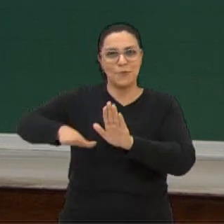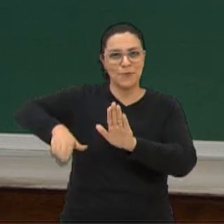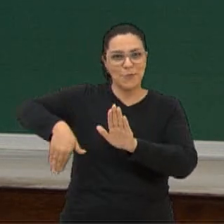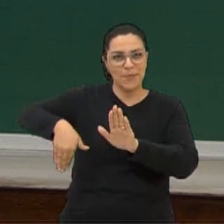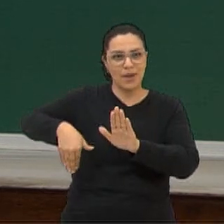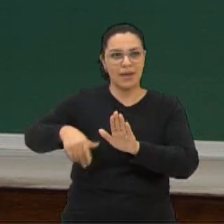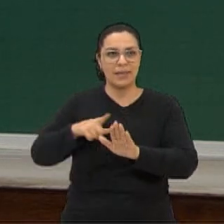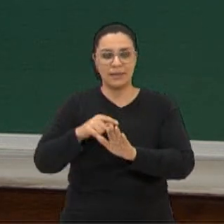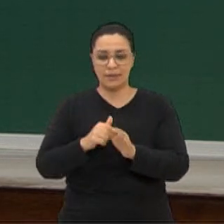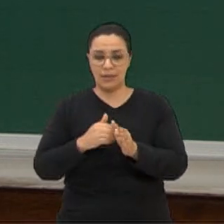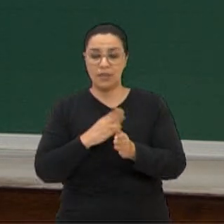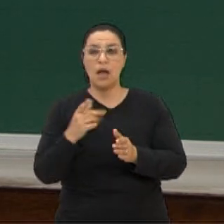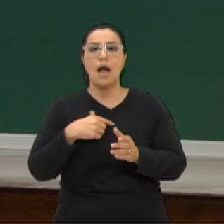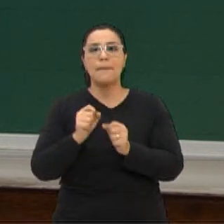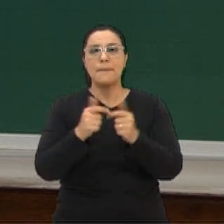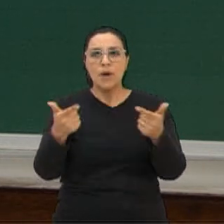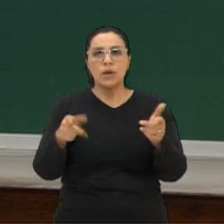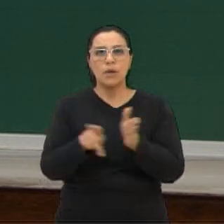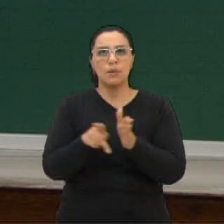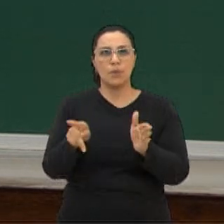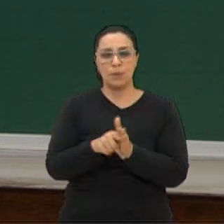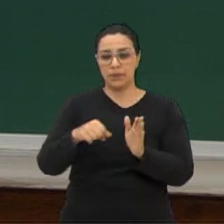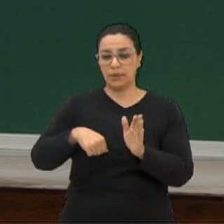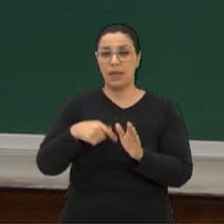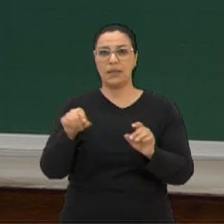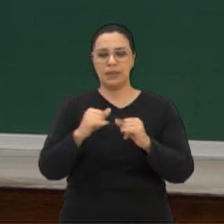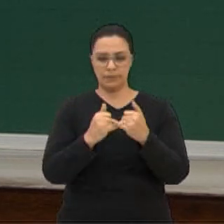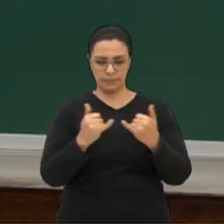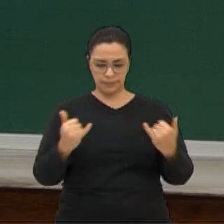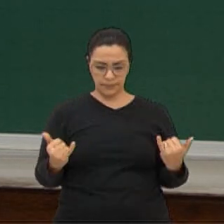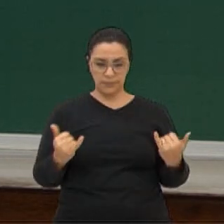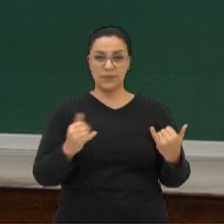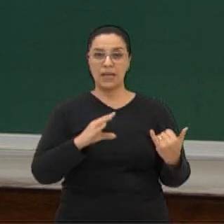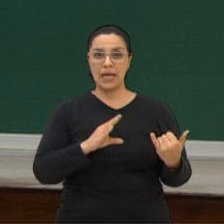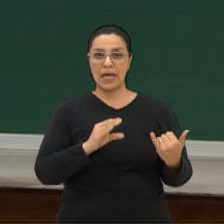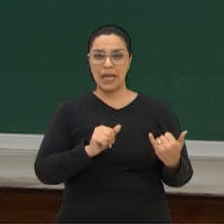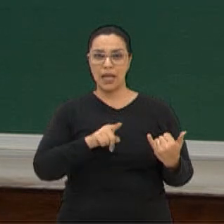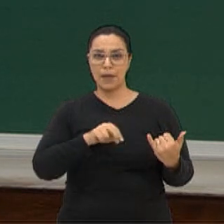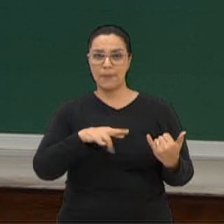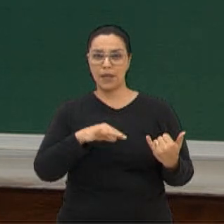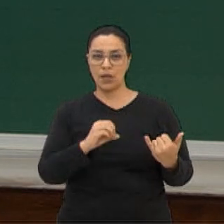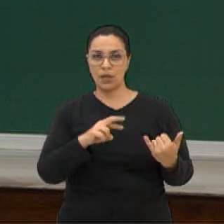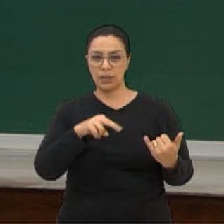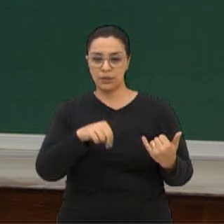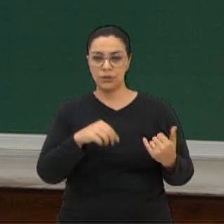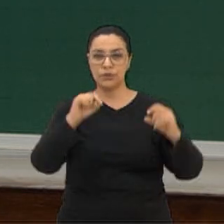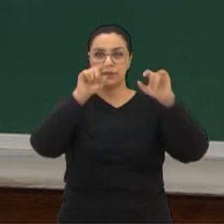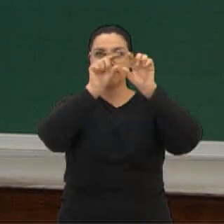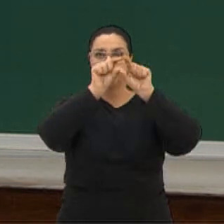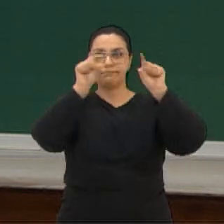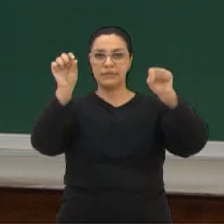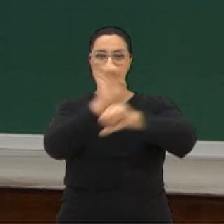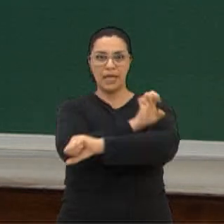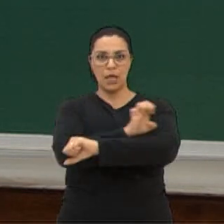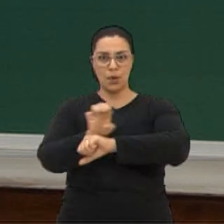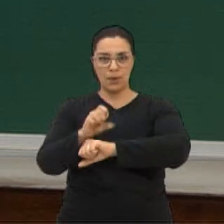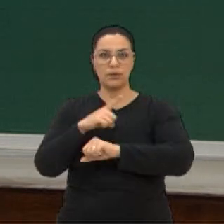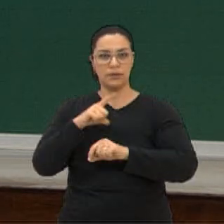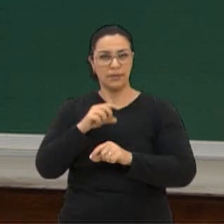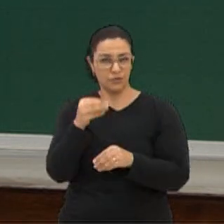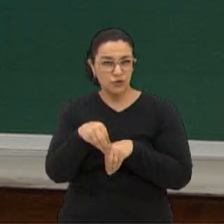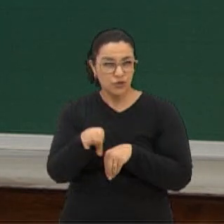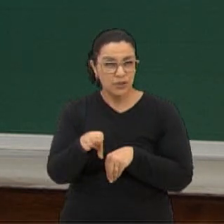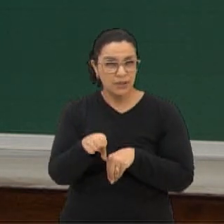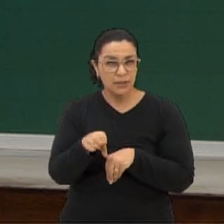ó, entre, na sua grande maioria, entre o Trópico de Capricórnio e a linha do Equador. Percebeu a